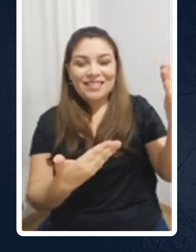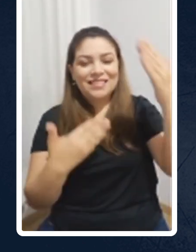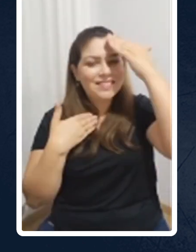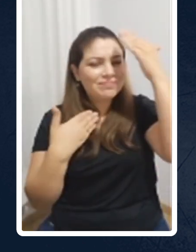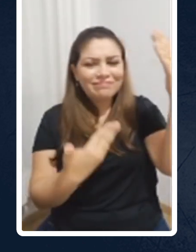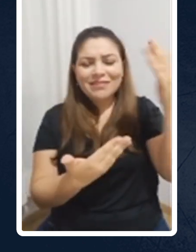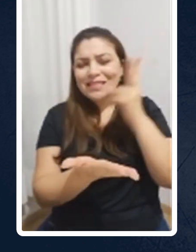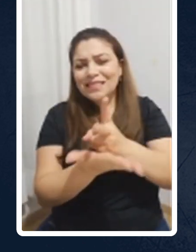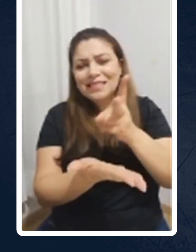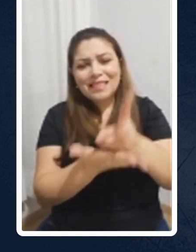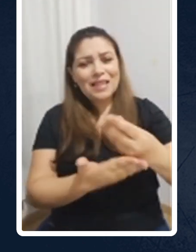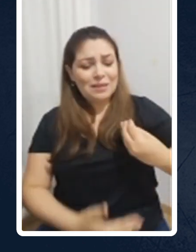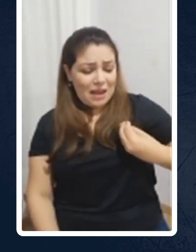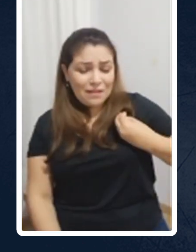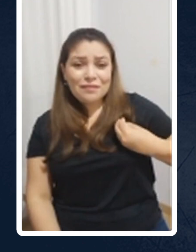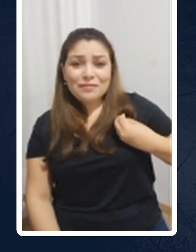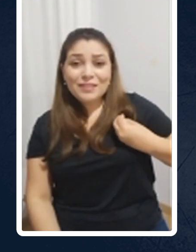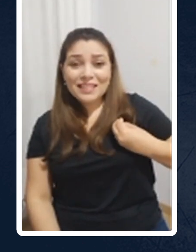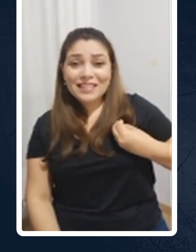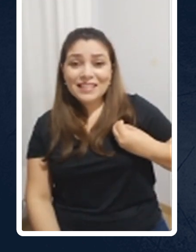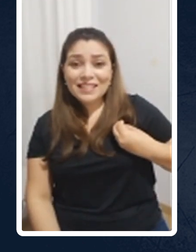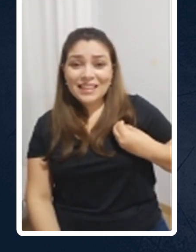vida, pelas vidas.